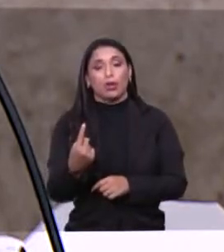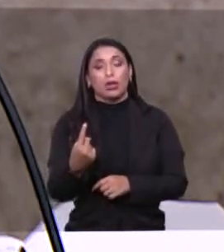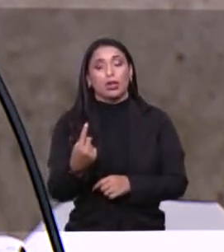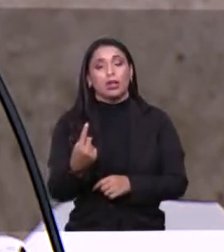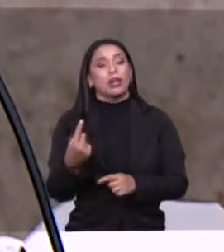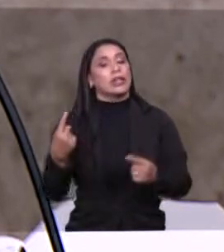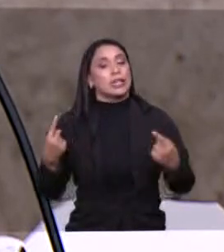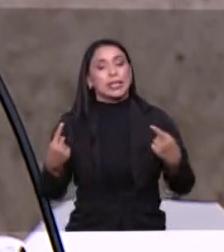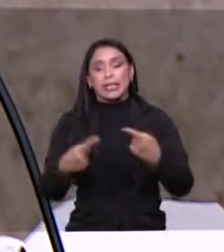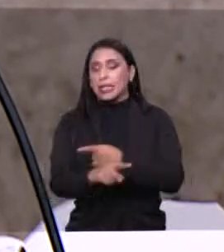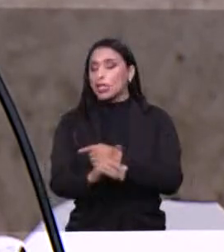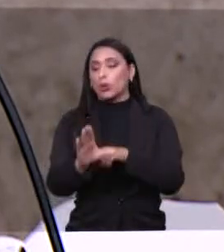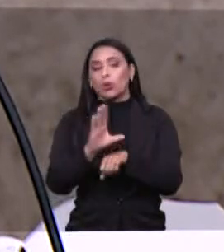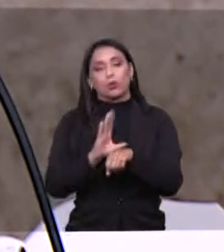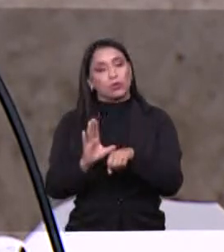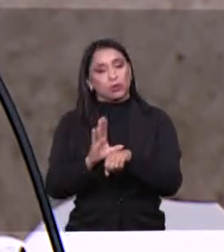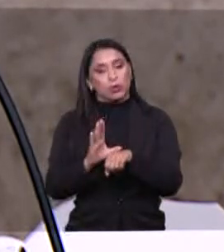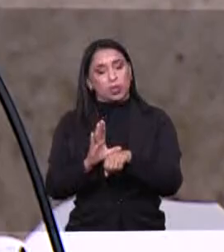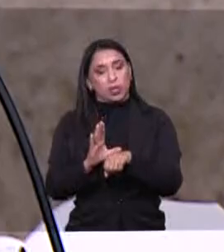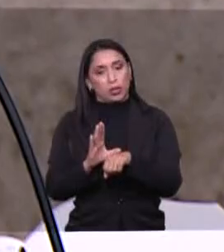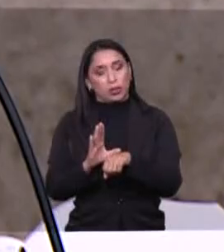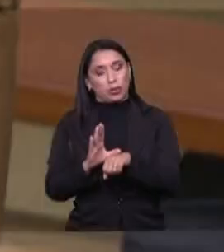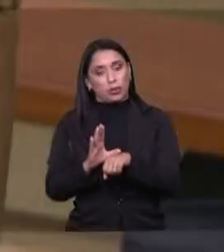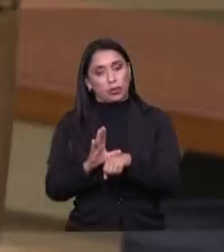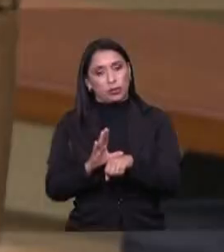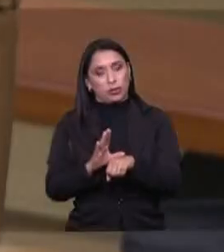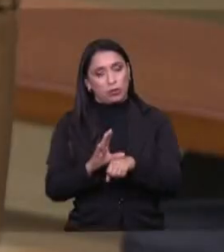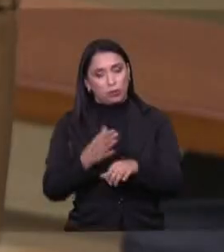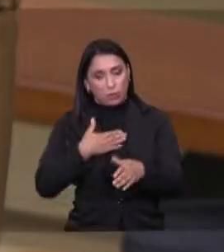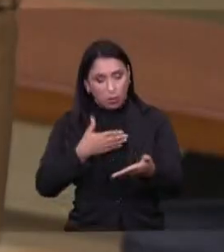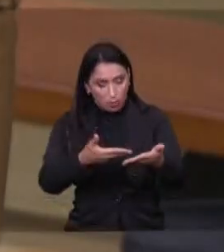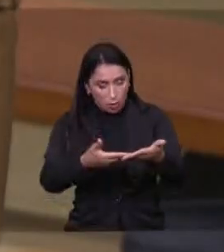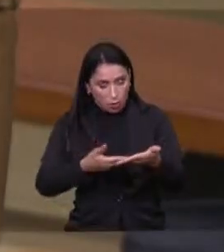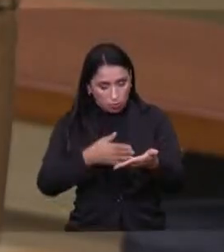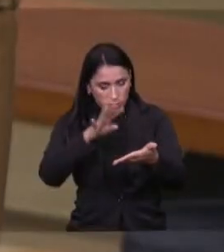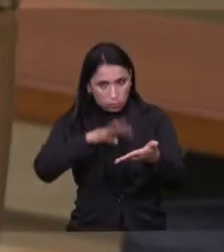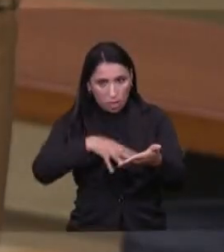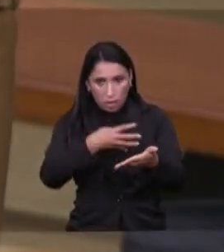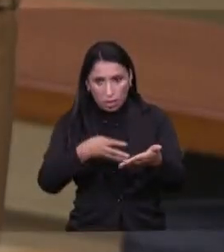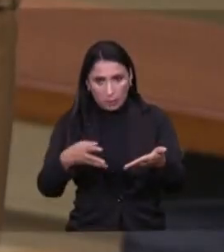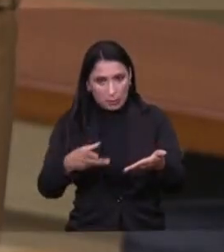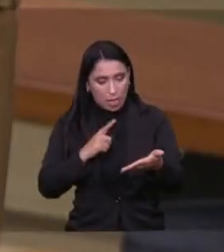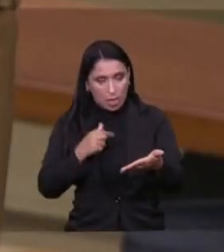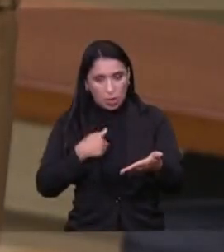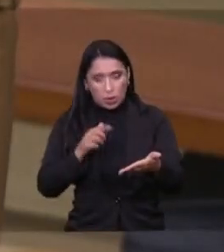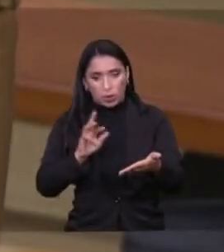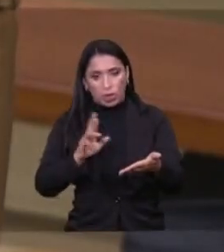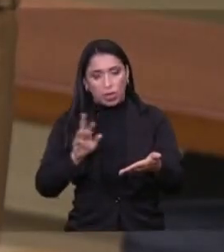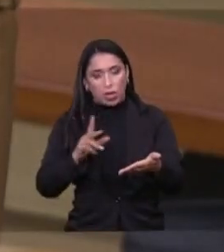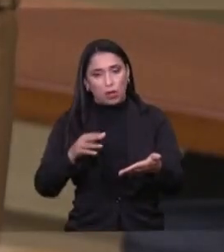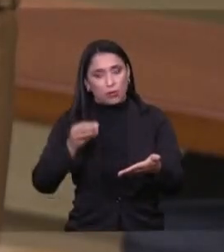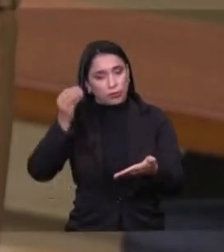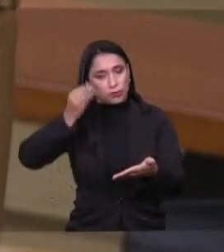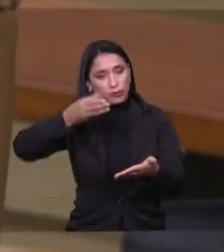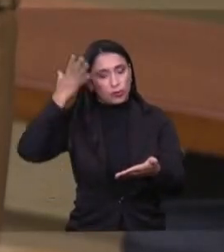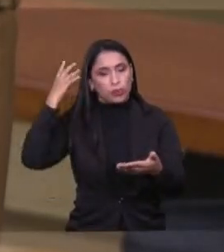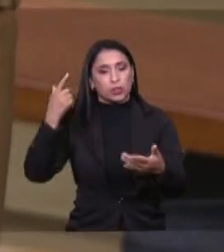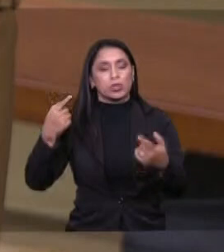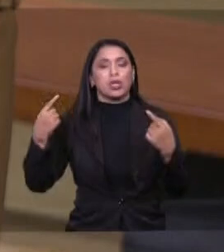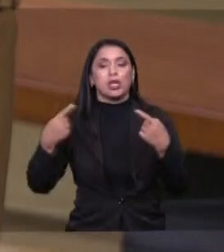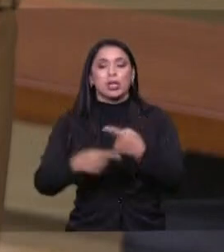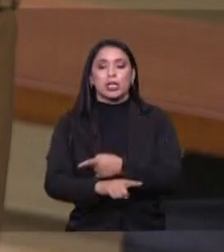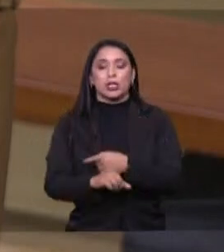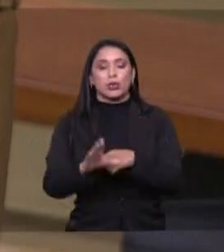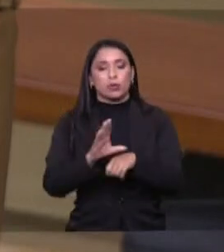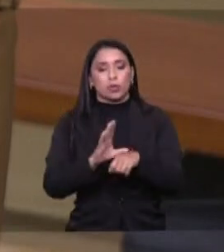declarado inconstitucional. Na tabela que me foi fornecida... Tá aqui. O ministro Fux declarou inconstitucional, o